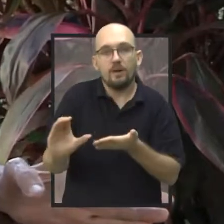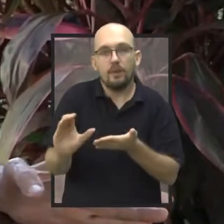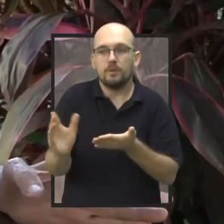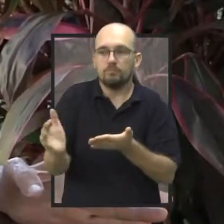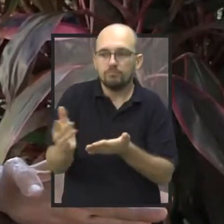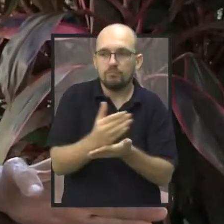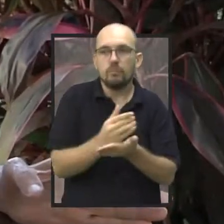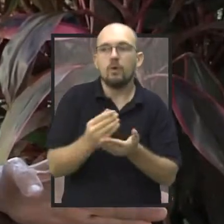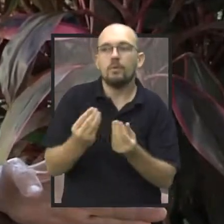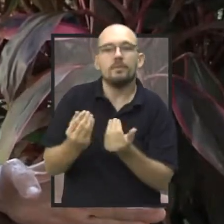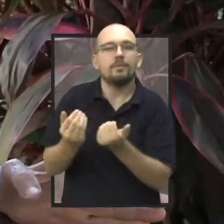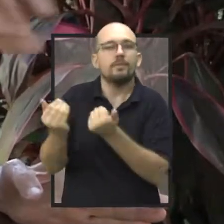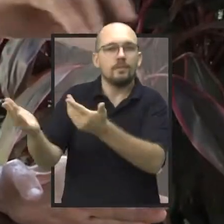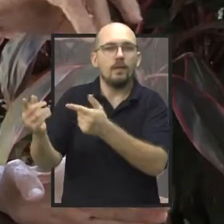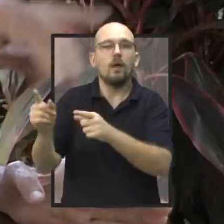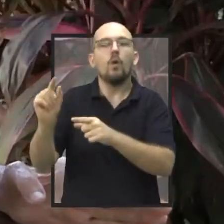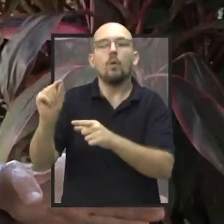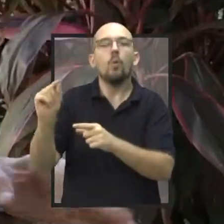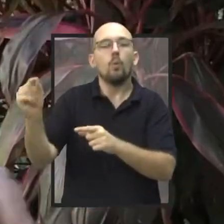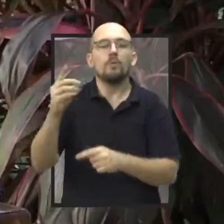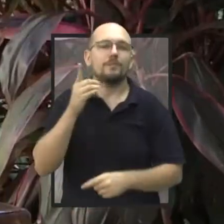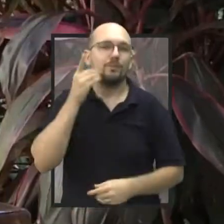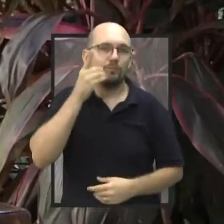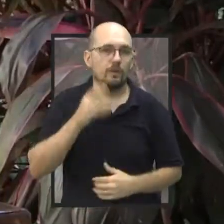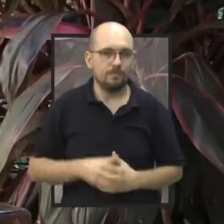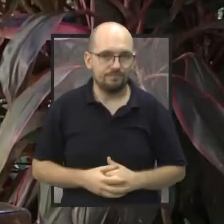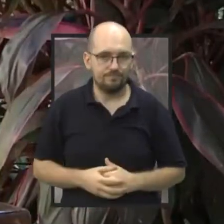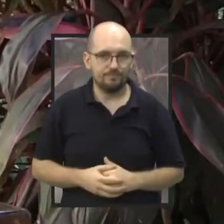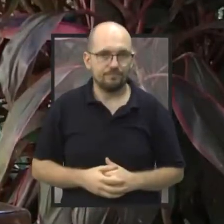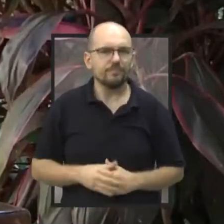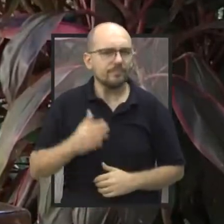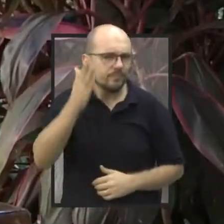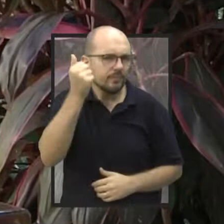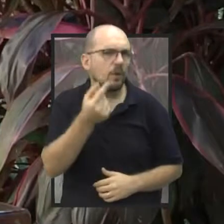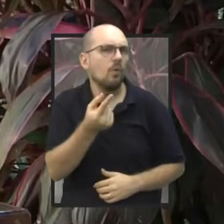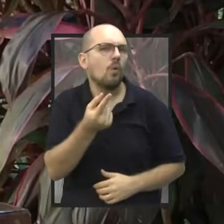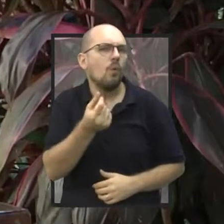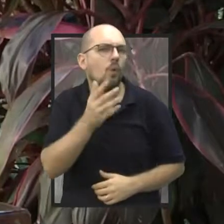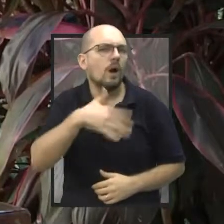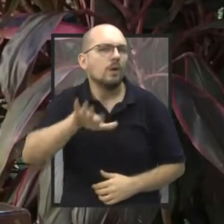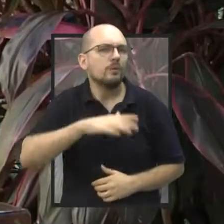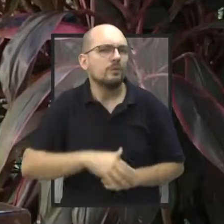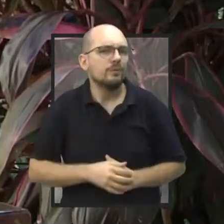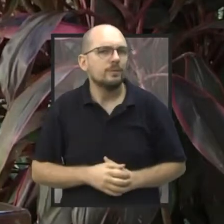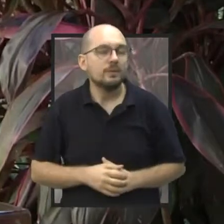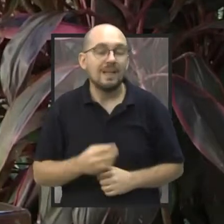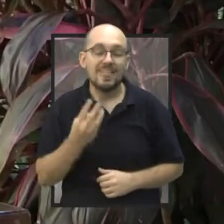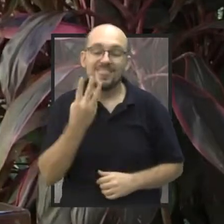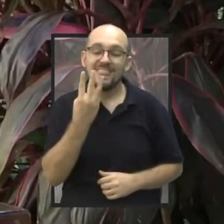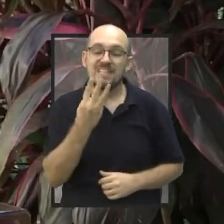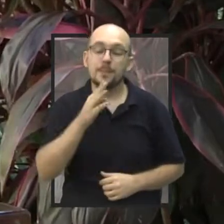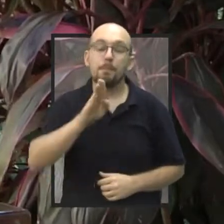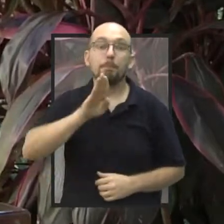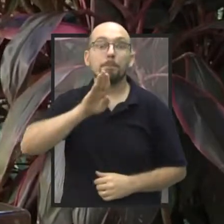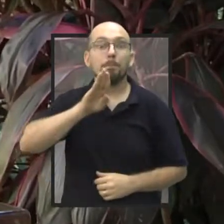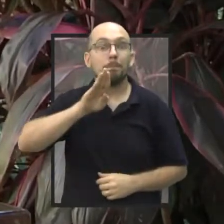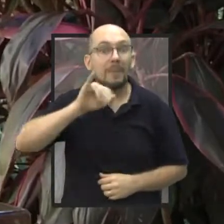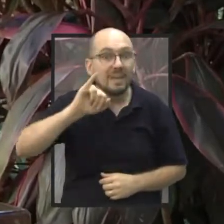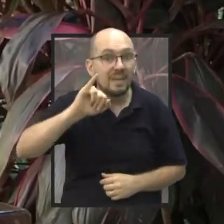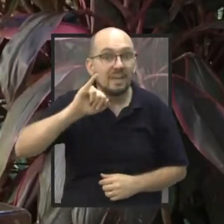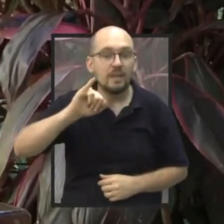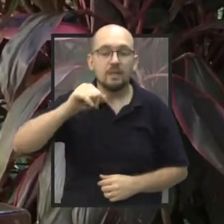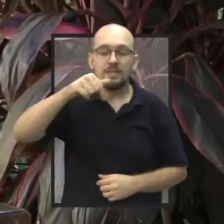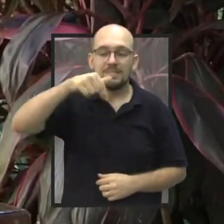campanha política dos deputados. Sabe quanto estava sendo programado? 3 bilhões e